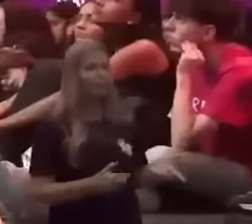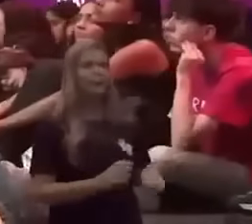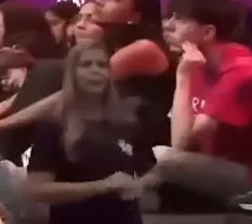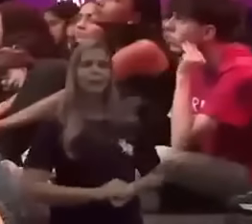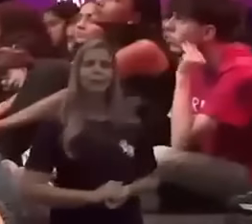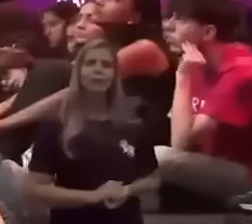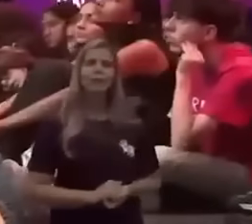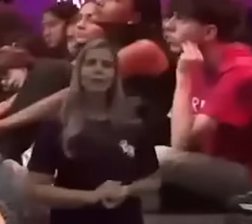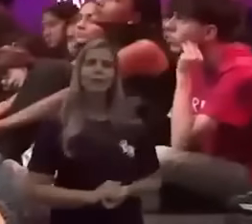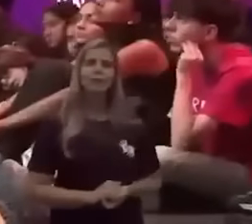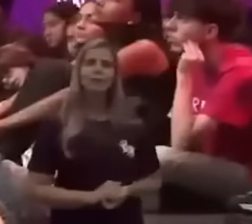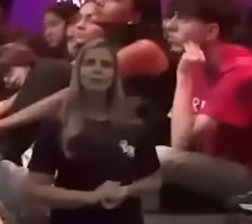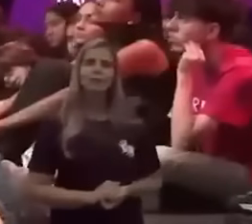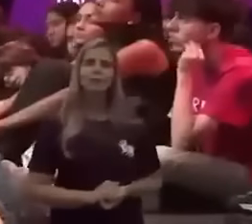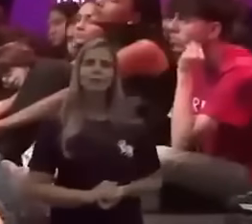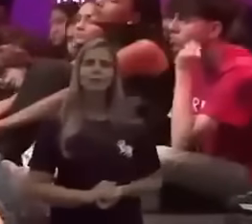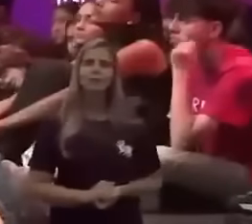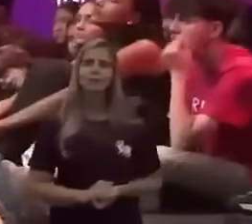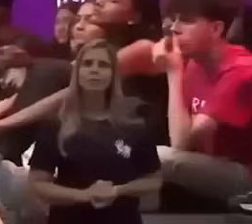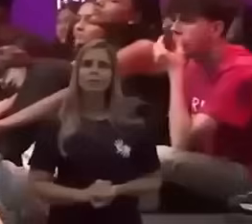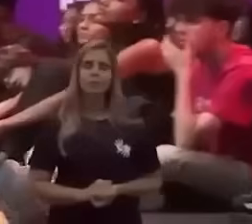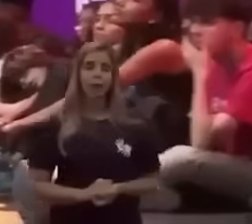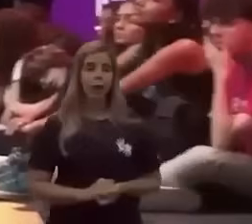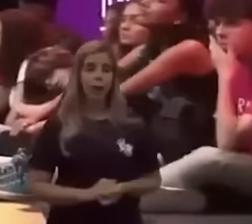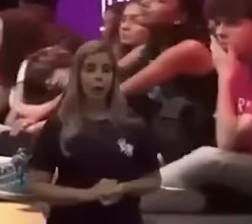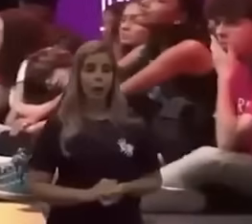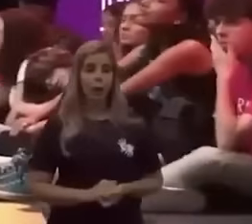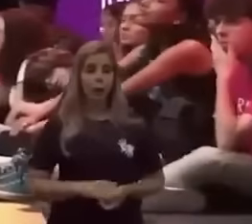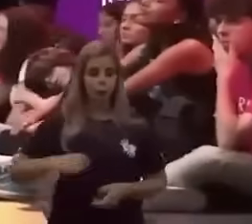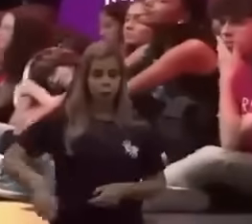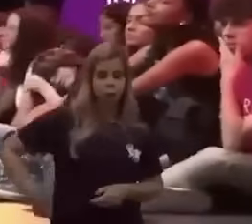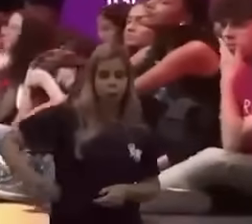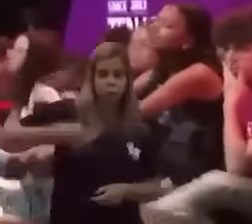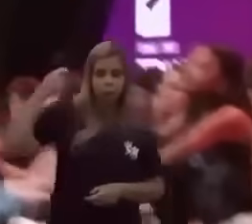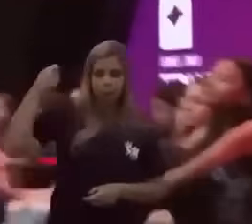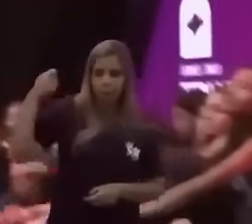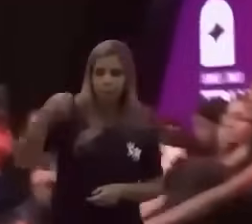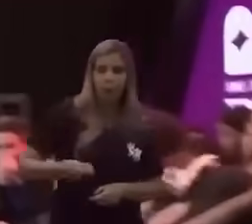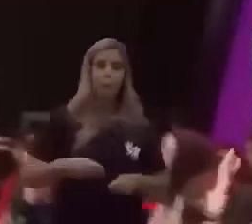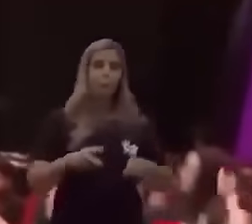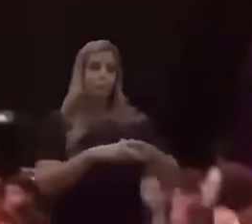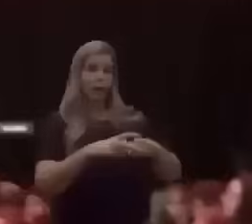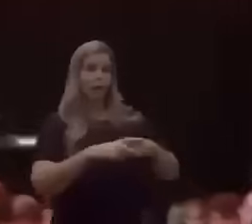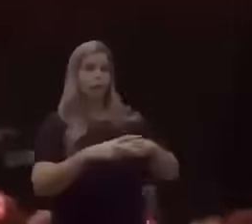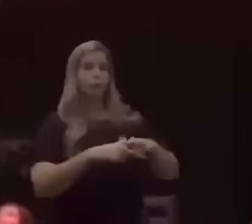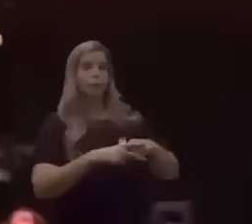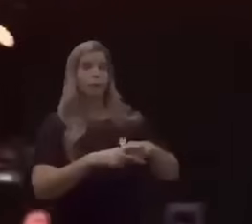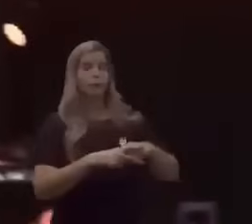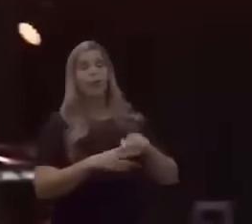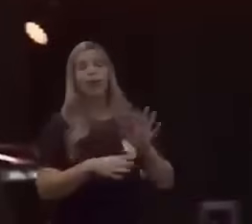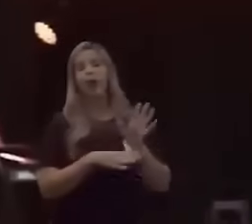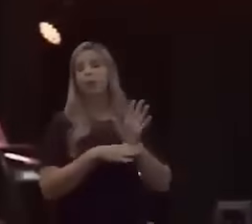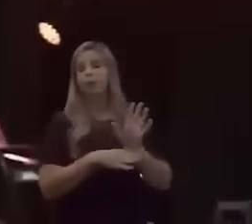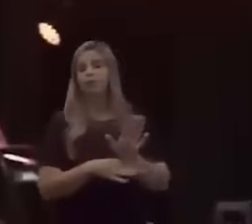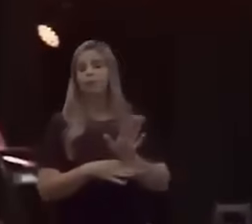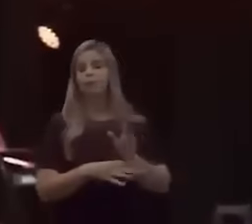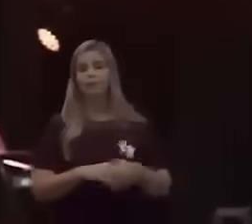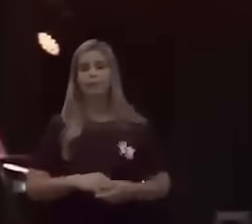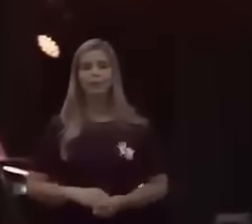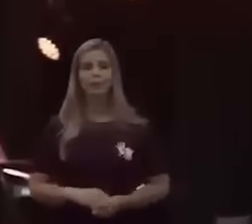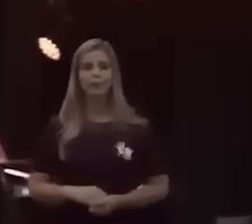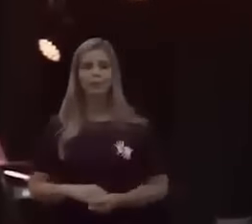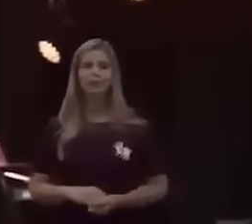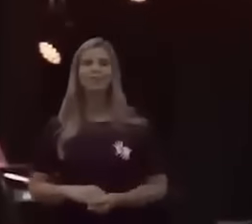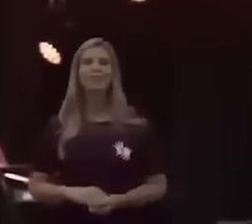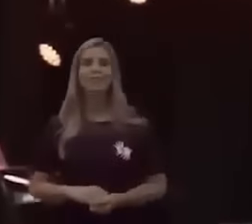espada, decepa a orelha do Malco, e Jesus: guarda essa espada, Pedro, se eu precisasse desse tipo de ajuda, eu rogaria ao Pai, ele me mandaria mais de 12 legiões